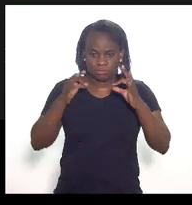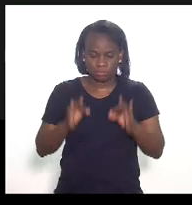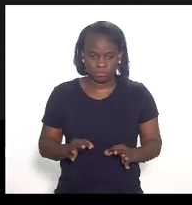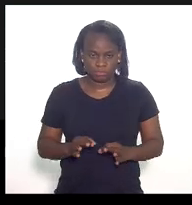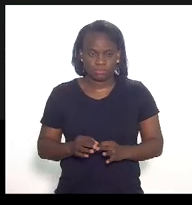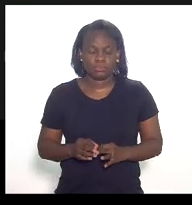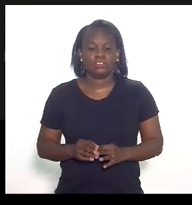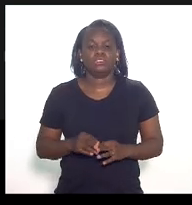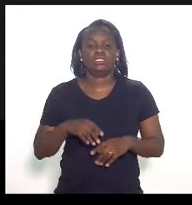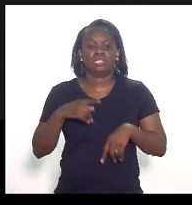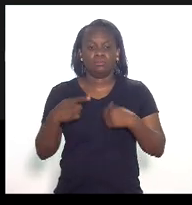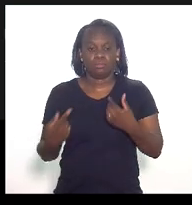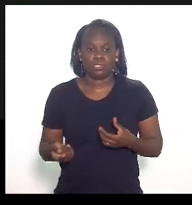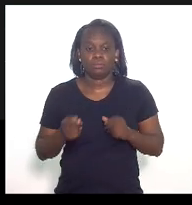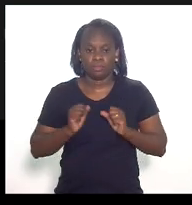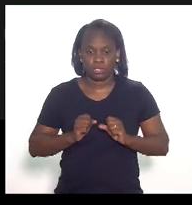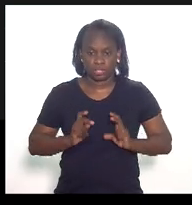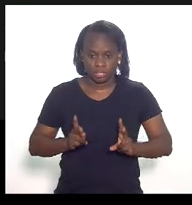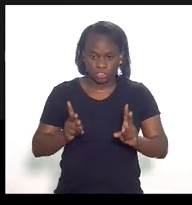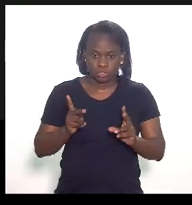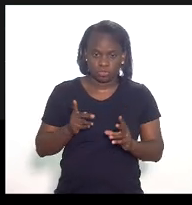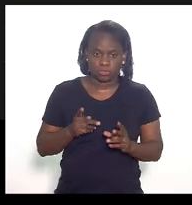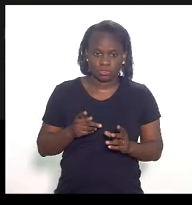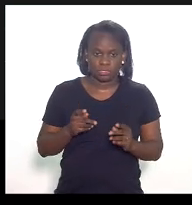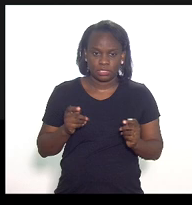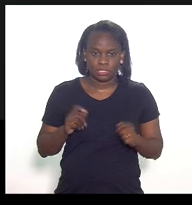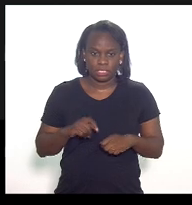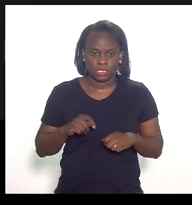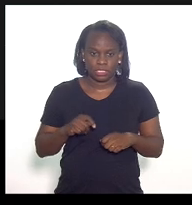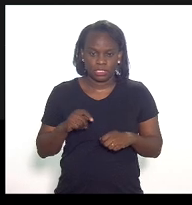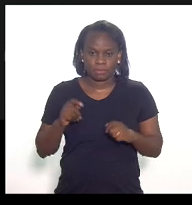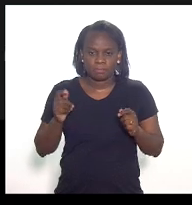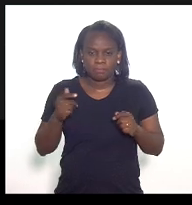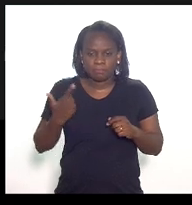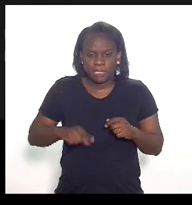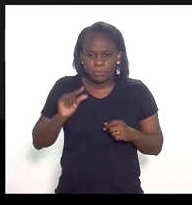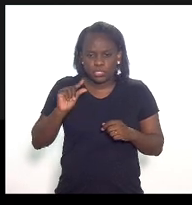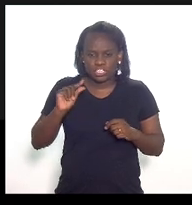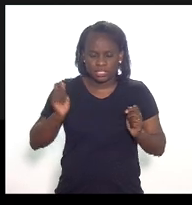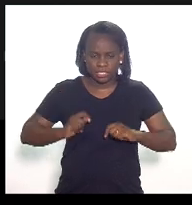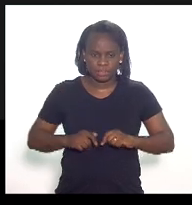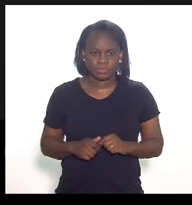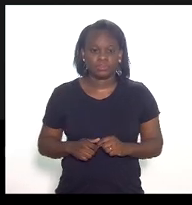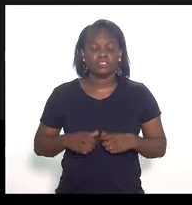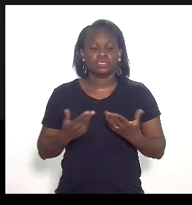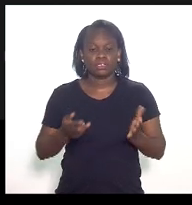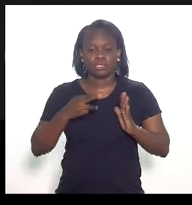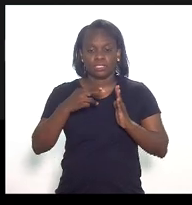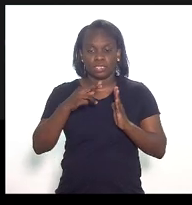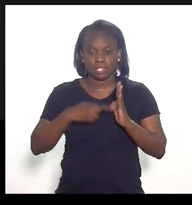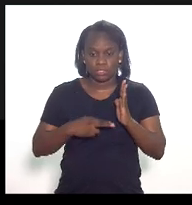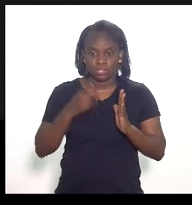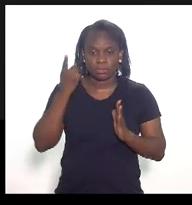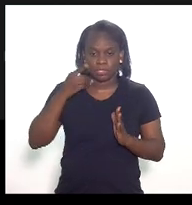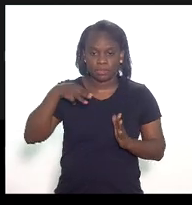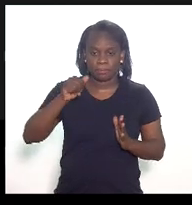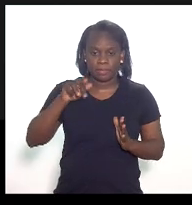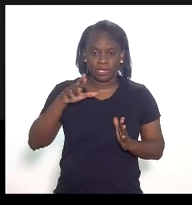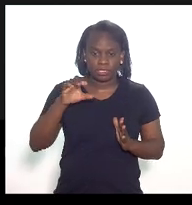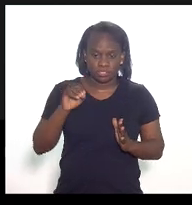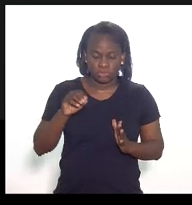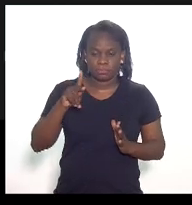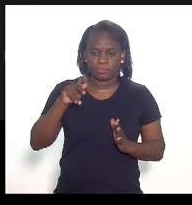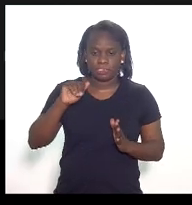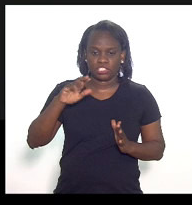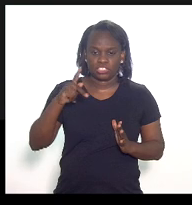E aí voltamos. Ou podemos seguir mais um pouquinho aqui, pelo menos. Segue mais um pouquinho. Ok. Relator, deputado Márcio Pacheco, 25 da